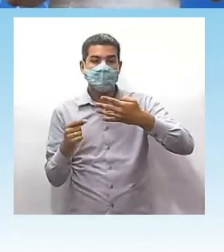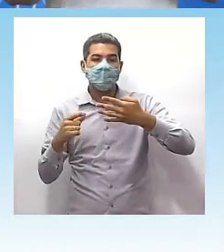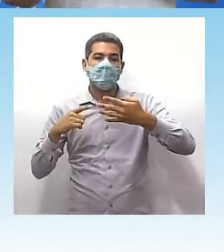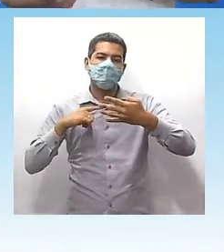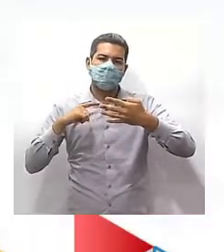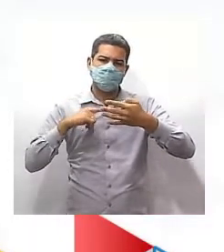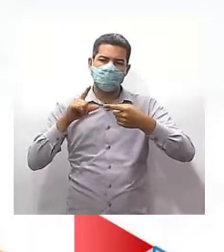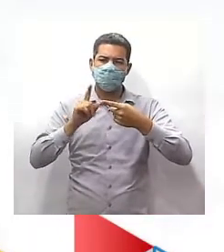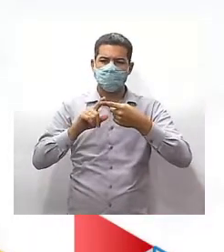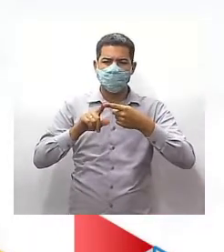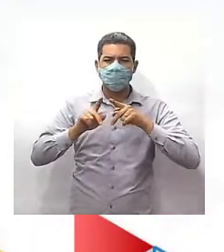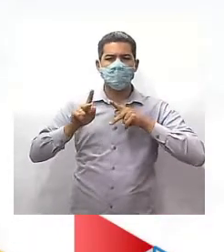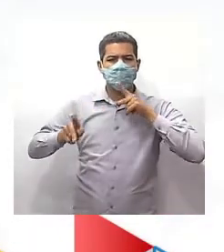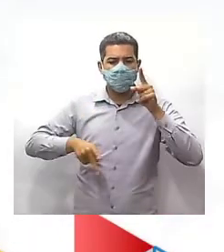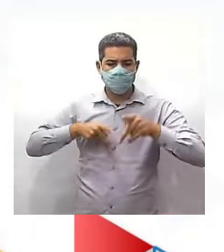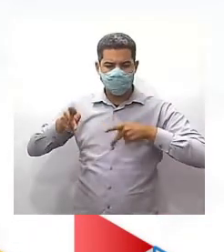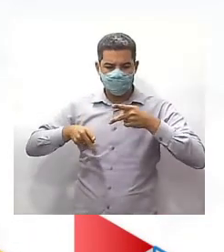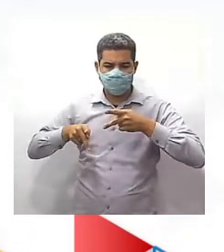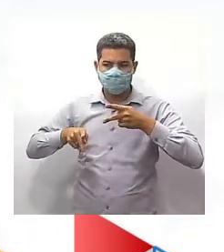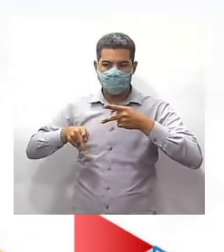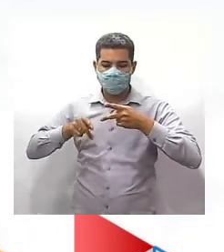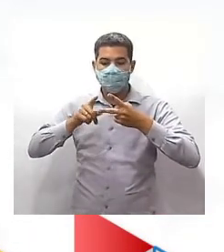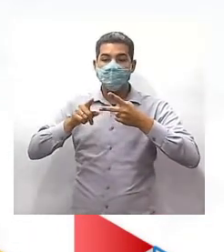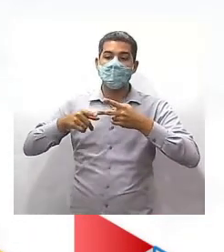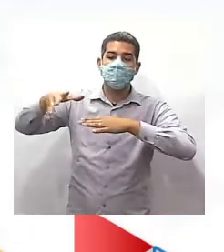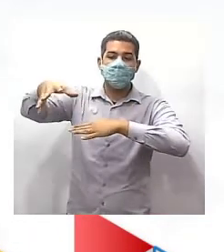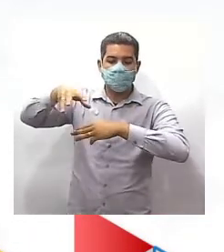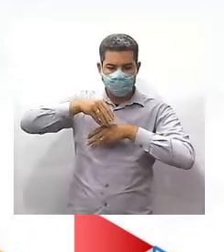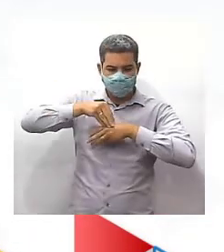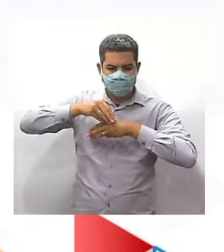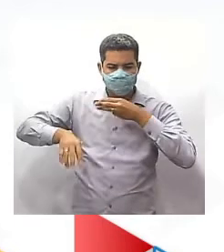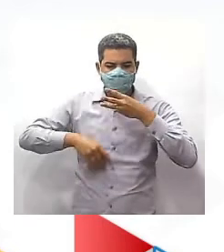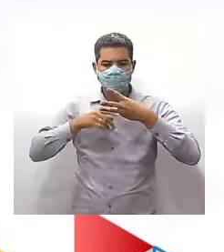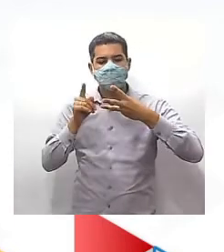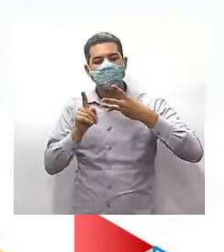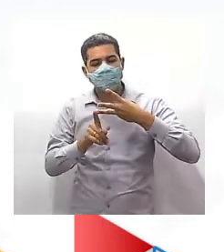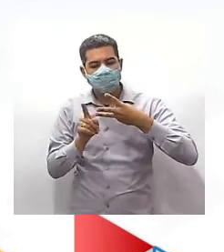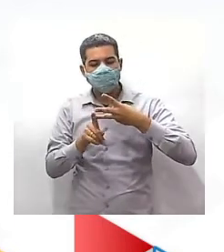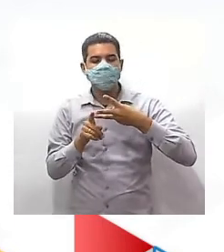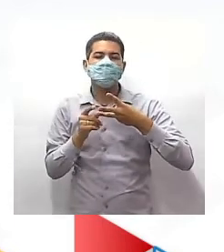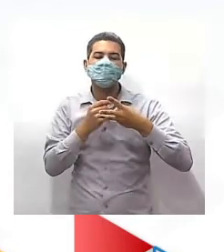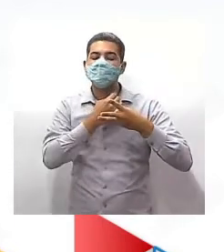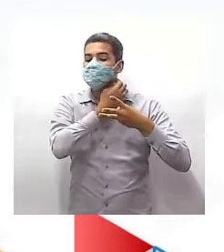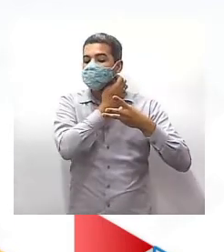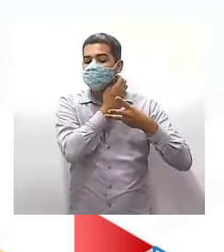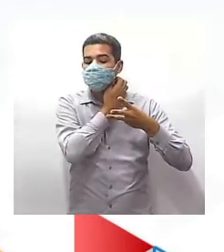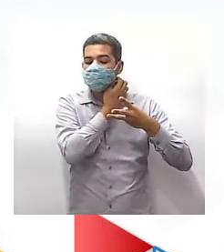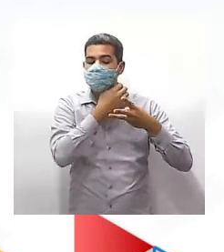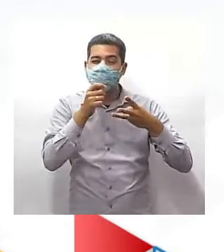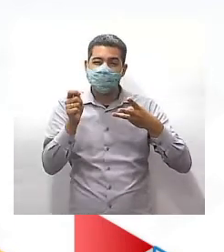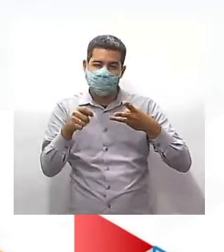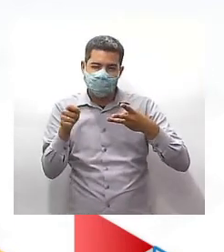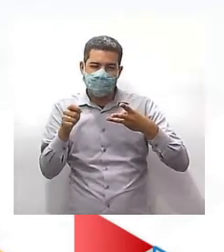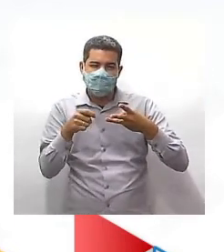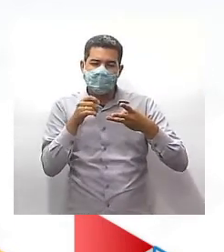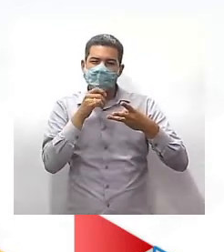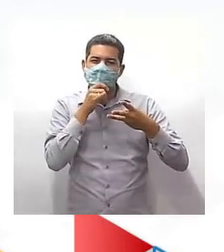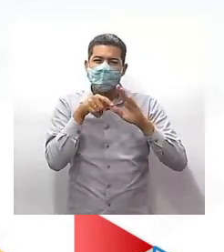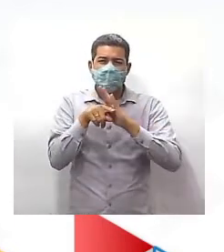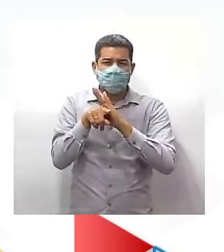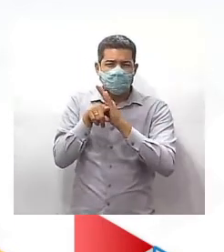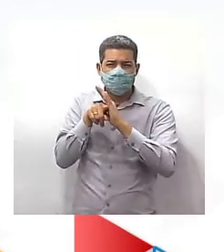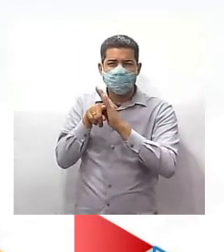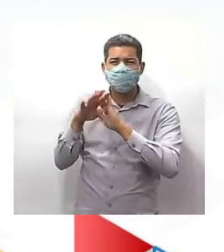uma população, tiro uma amostra dessa população, tá? Se eu tiver a oportunidade de